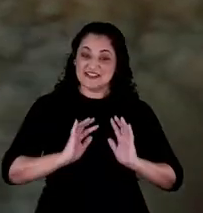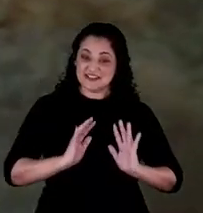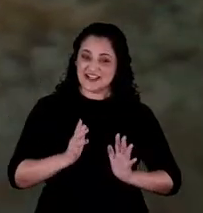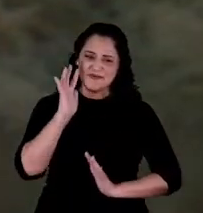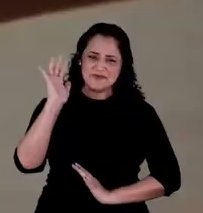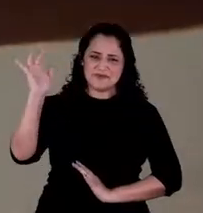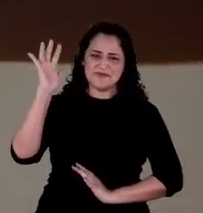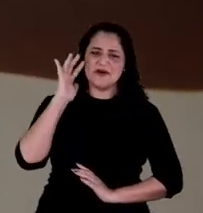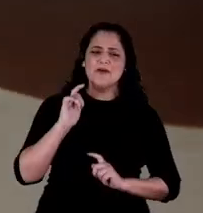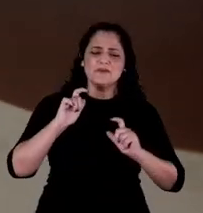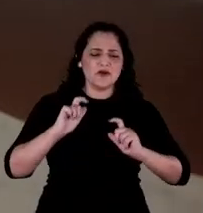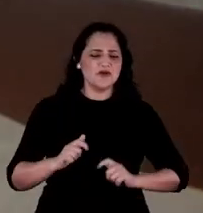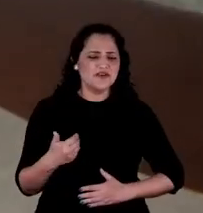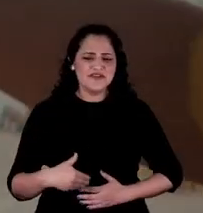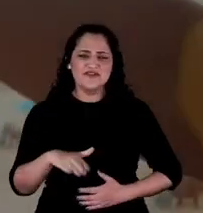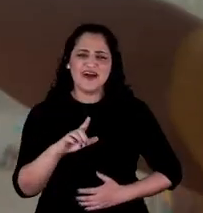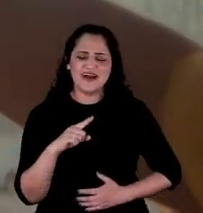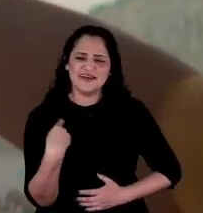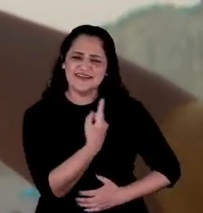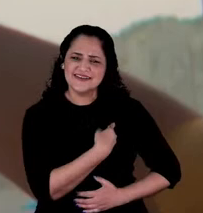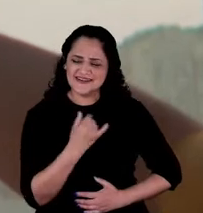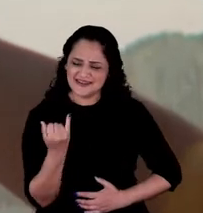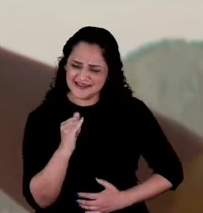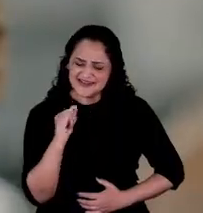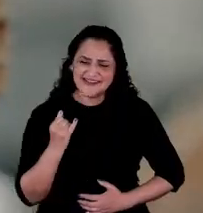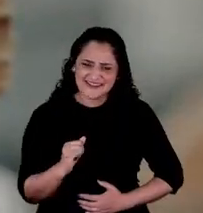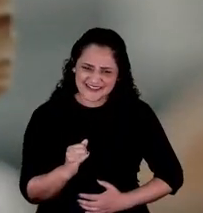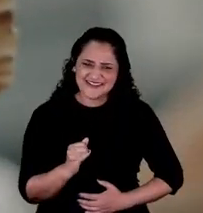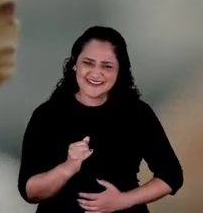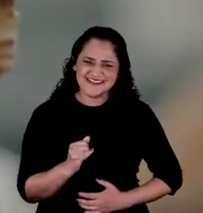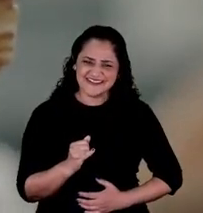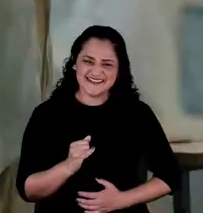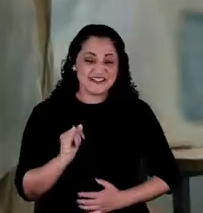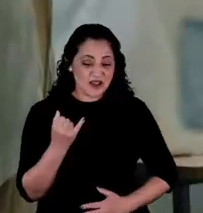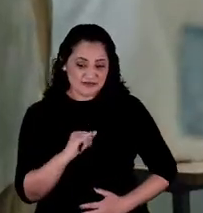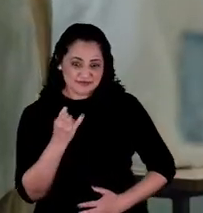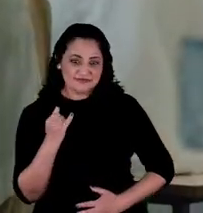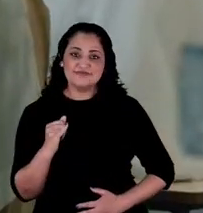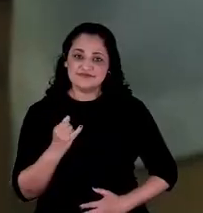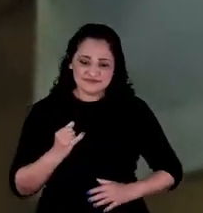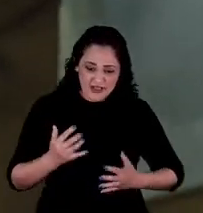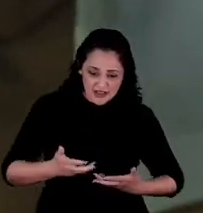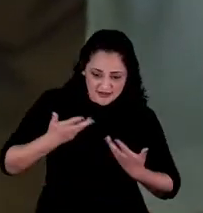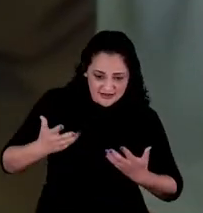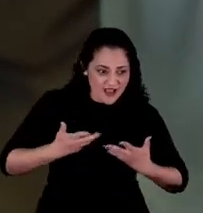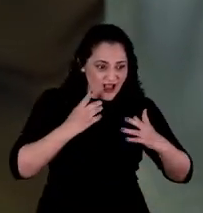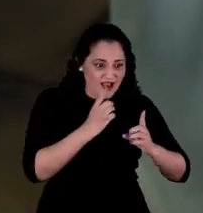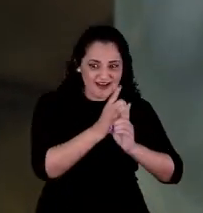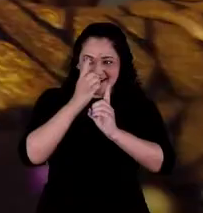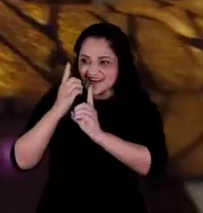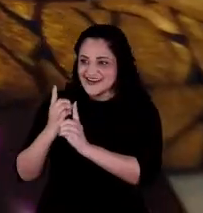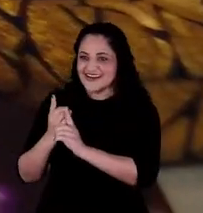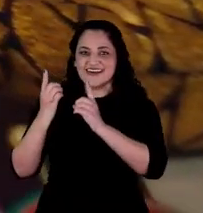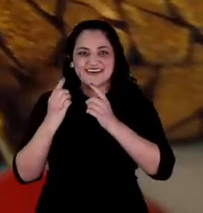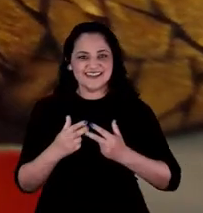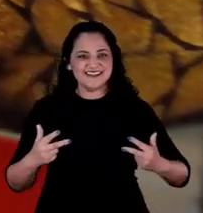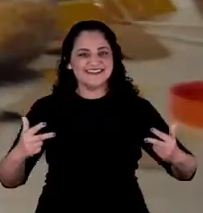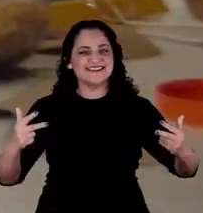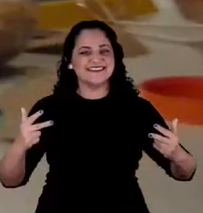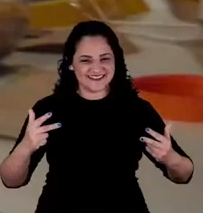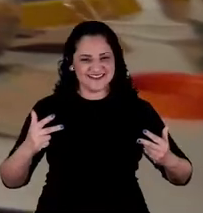já parou para pensar Para onde vai a nossa energia a nossa energia incentiva descobertas